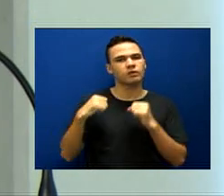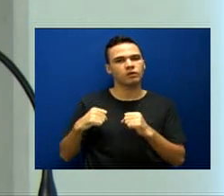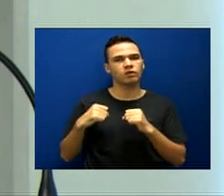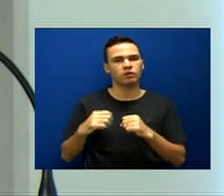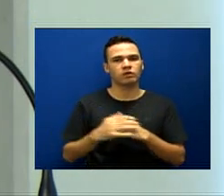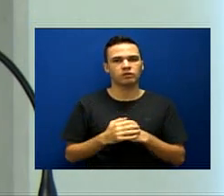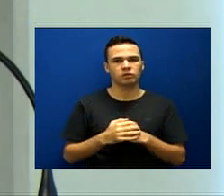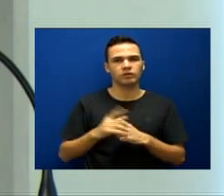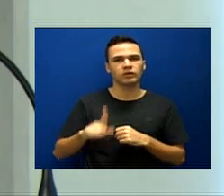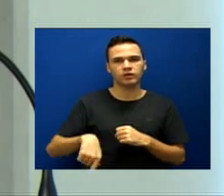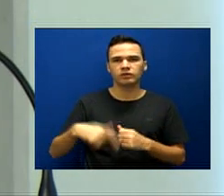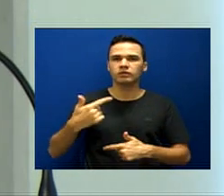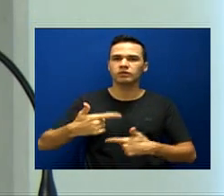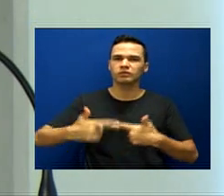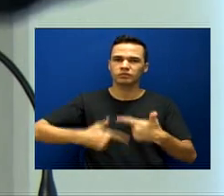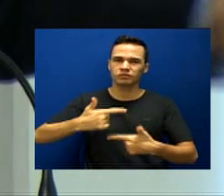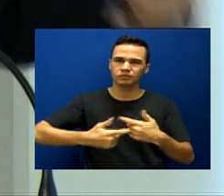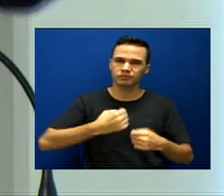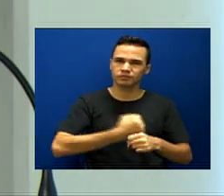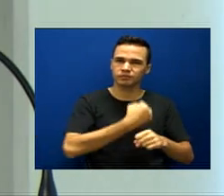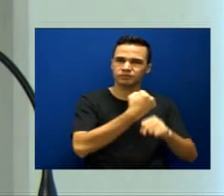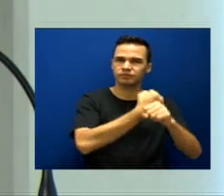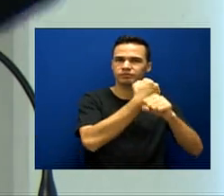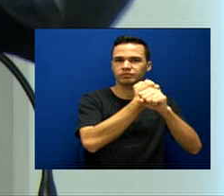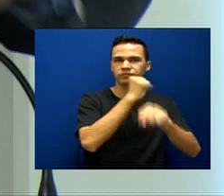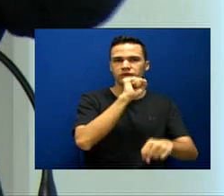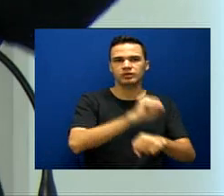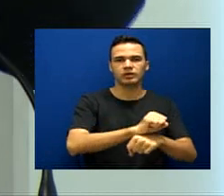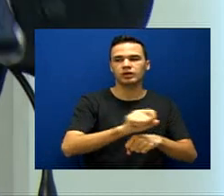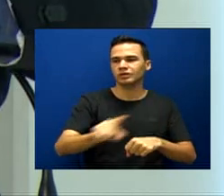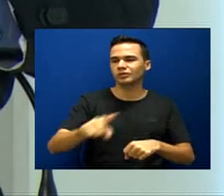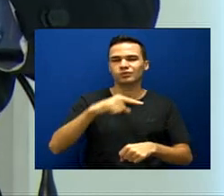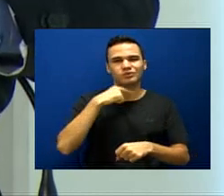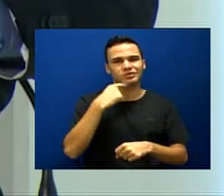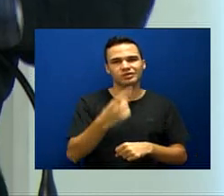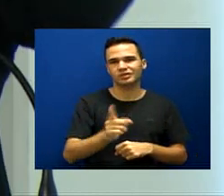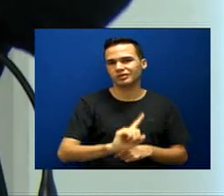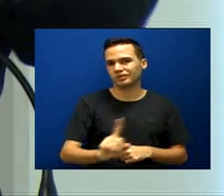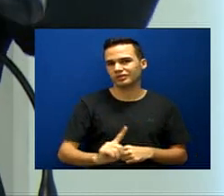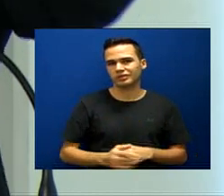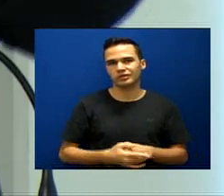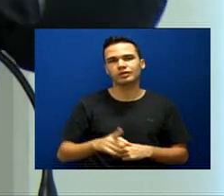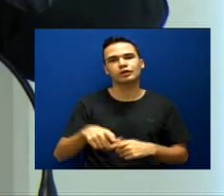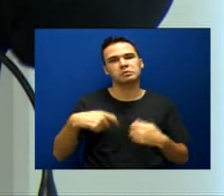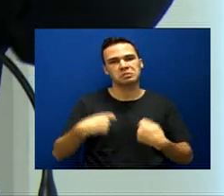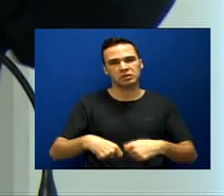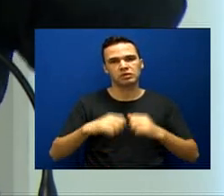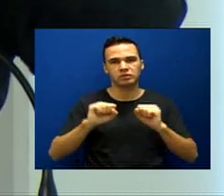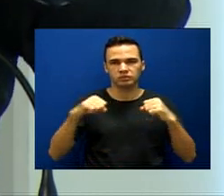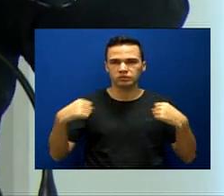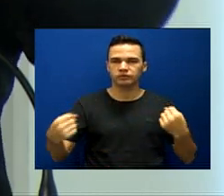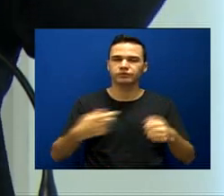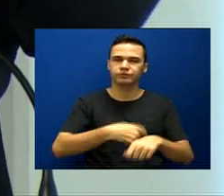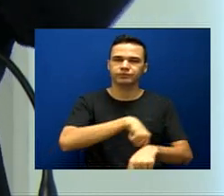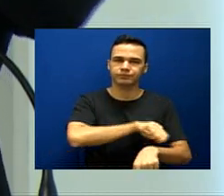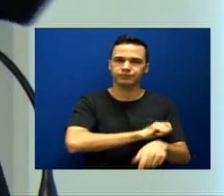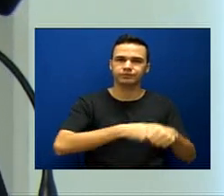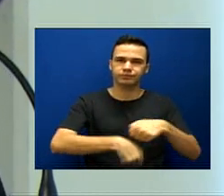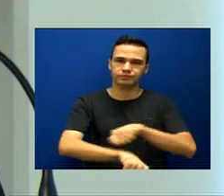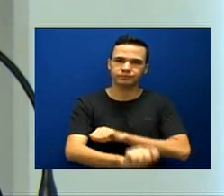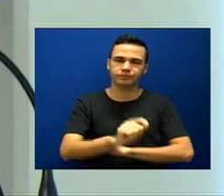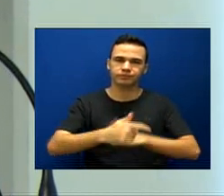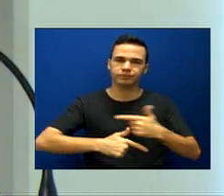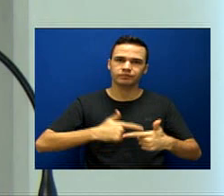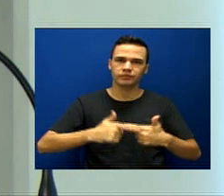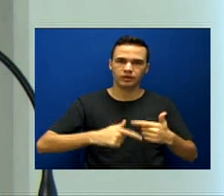com relação às obras que estão paradas, as coisas não andam. As coisas não andam. Um